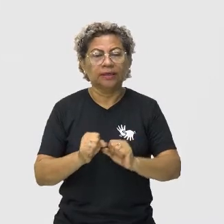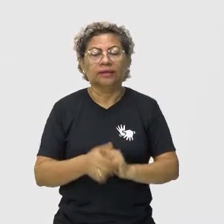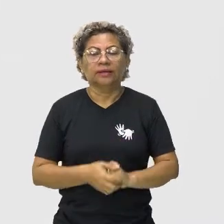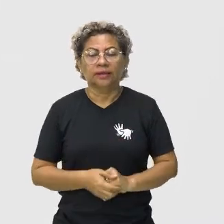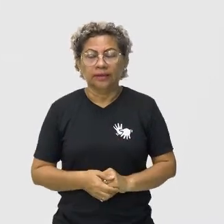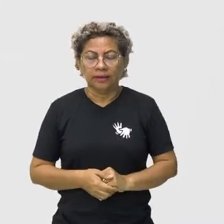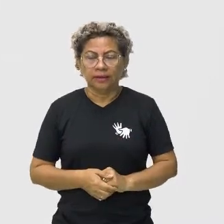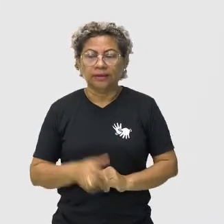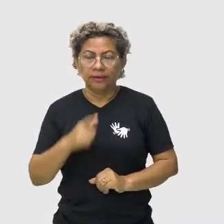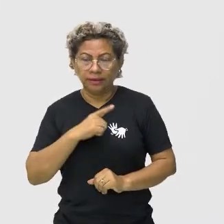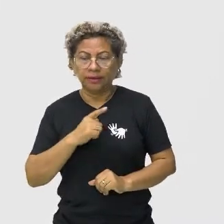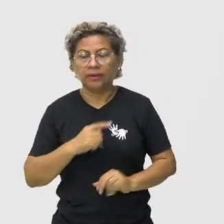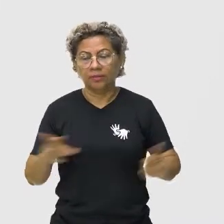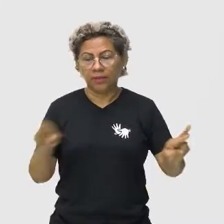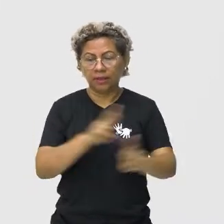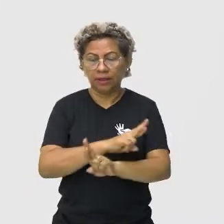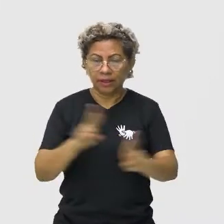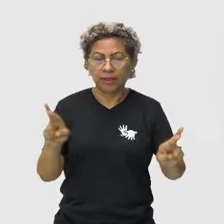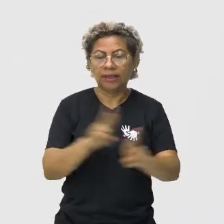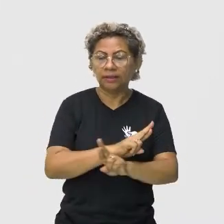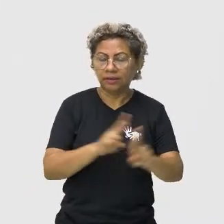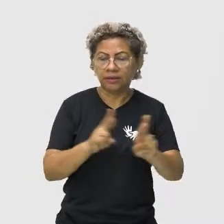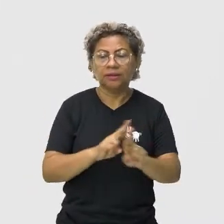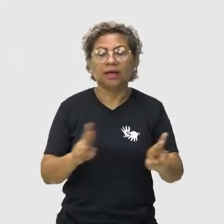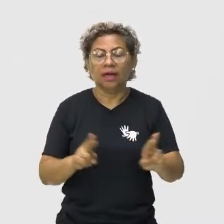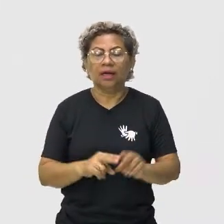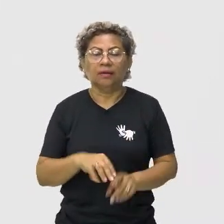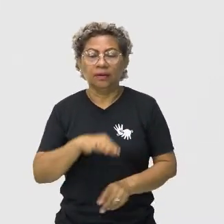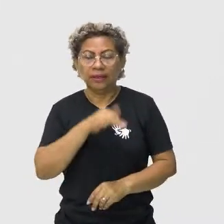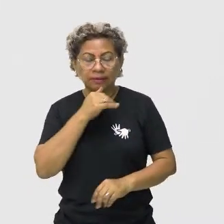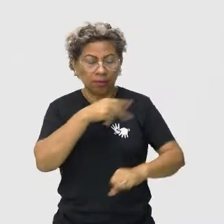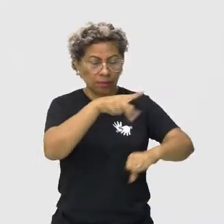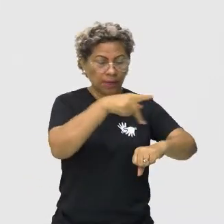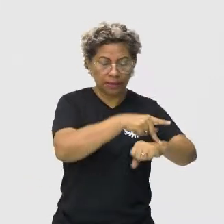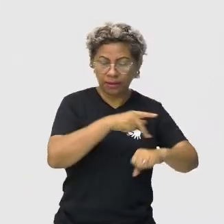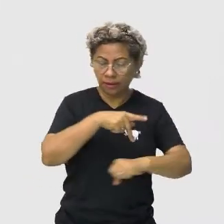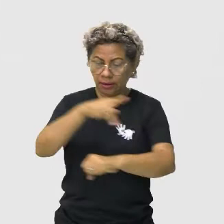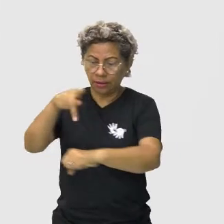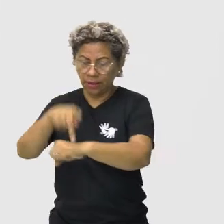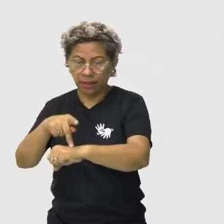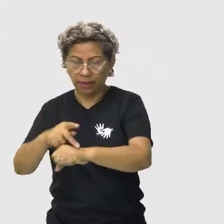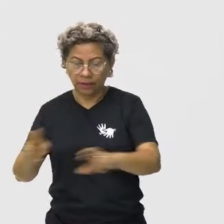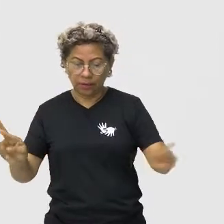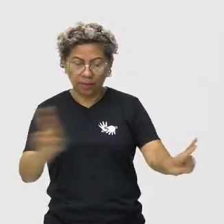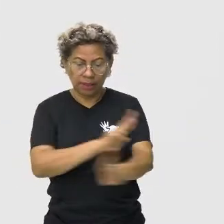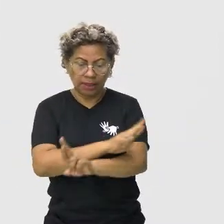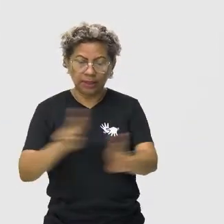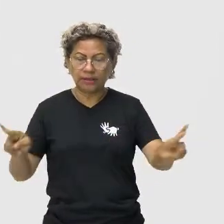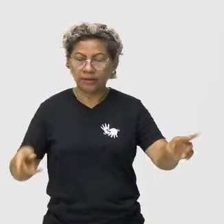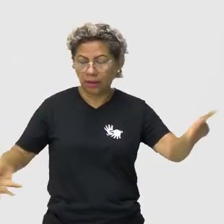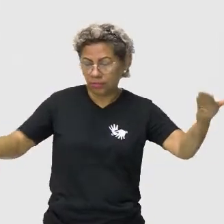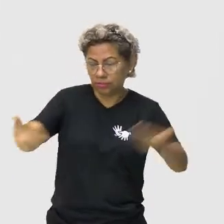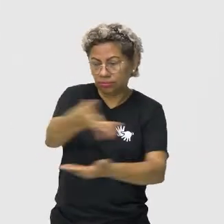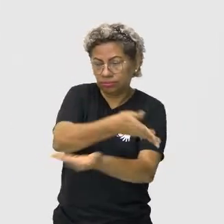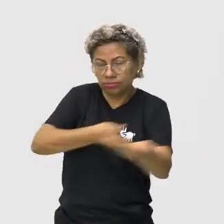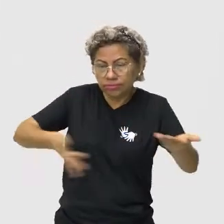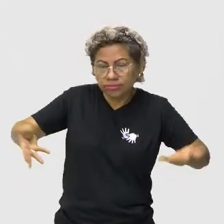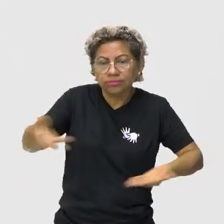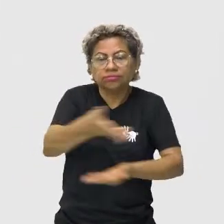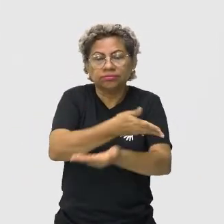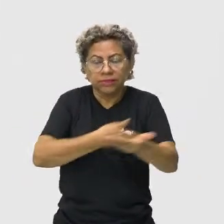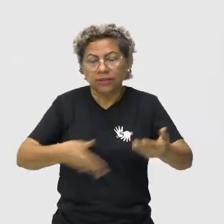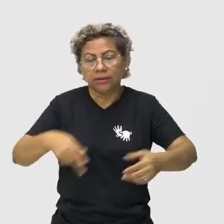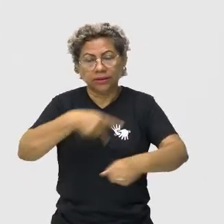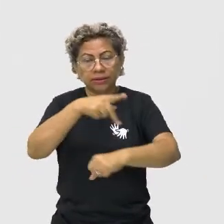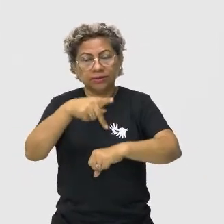um país, ele pode entrar em países do mesmo acordo, tá? Se esses